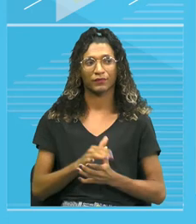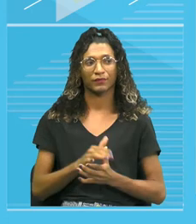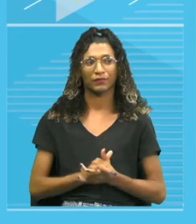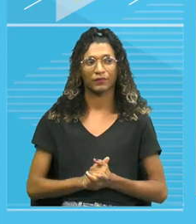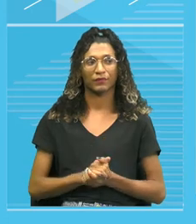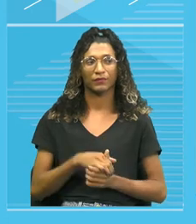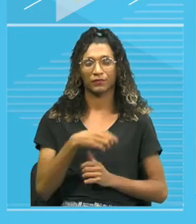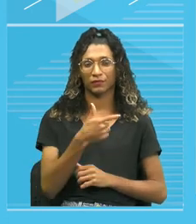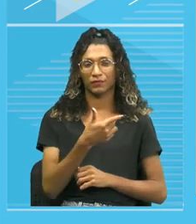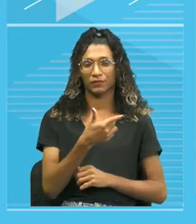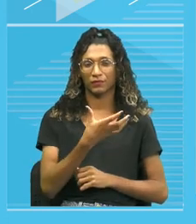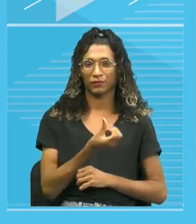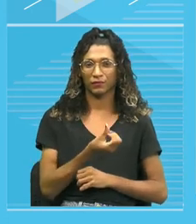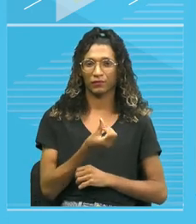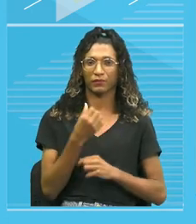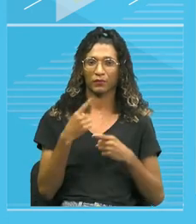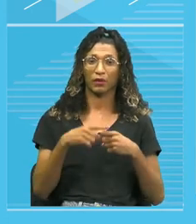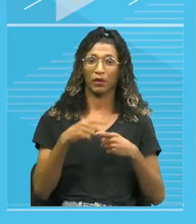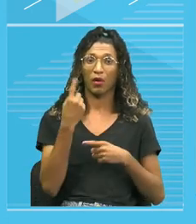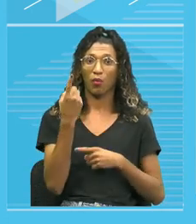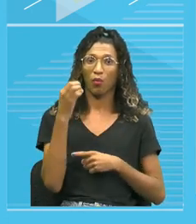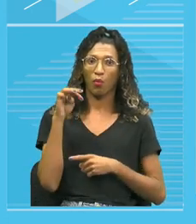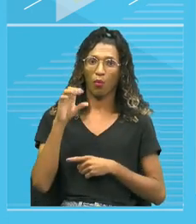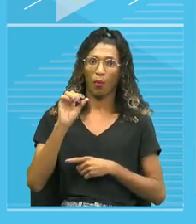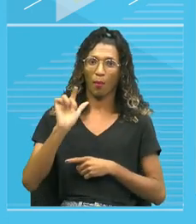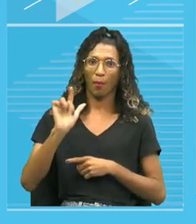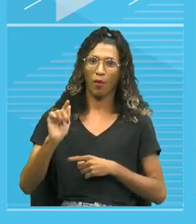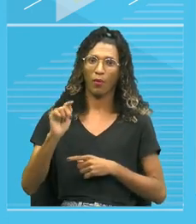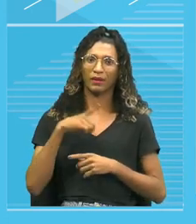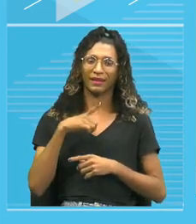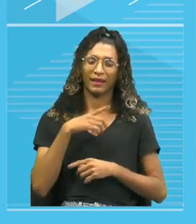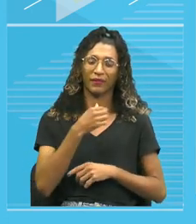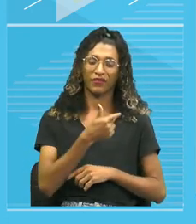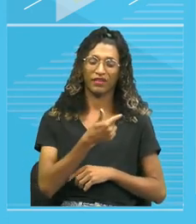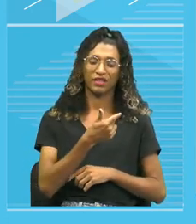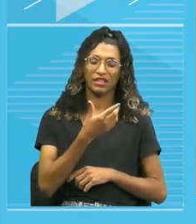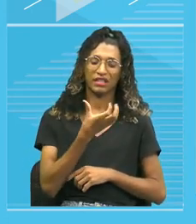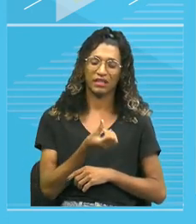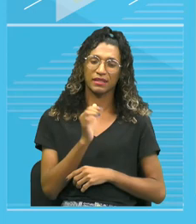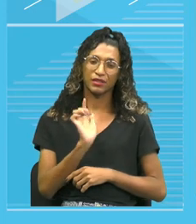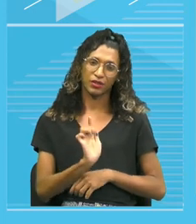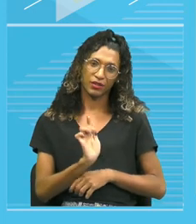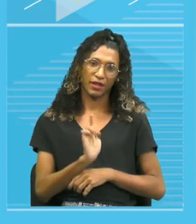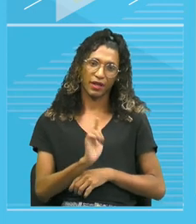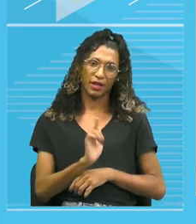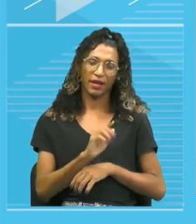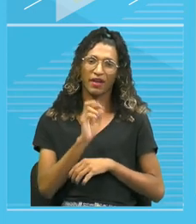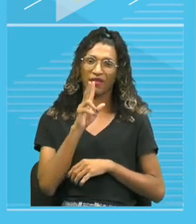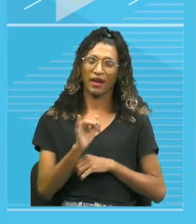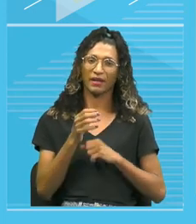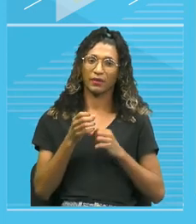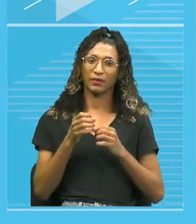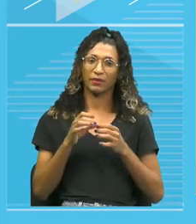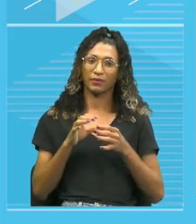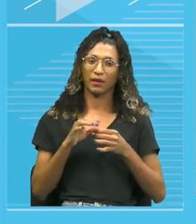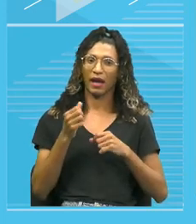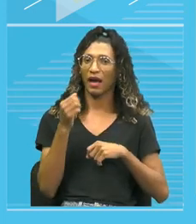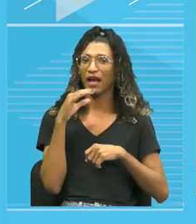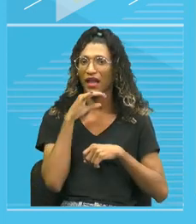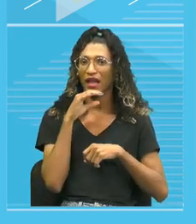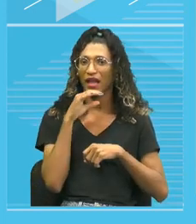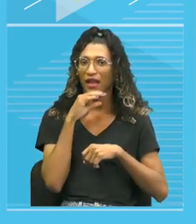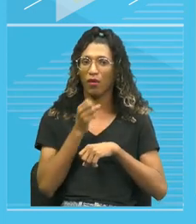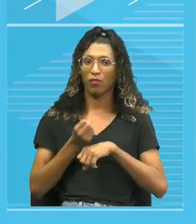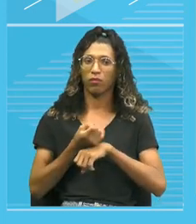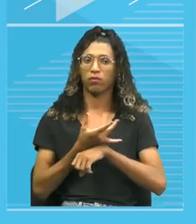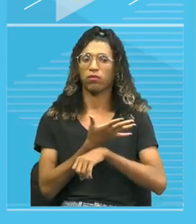tá porque um molde a sete-leno tem 26 gramas e vai liberar uma quantidade de energia que nós vamos já calcular porque